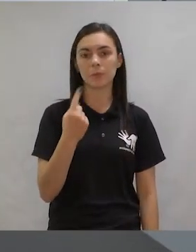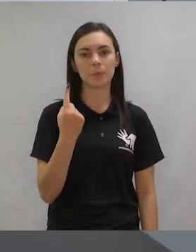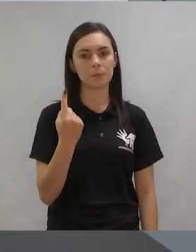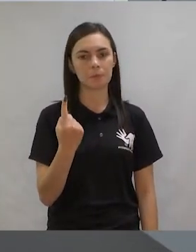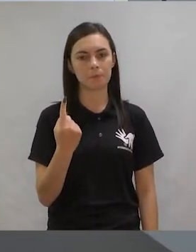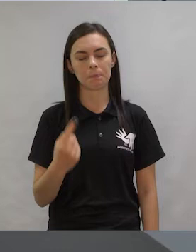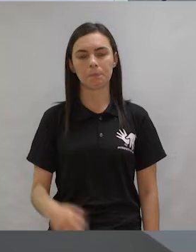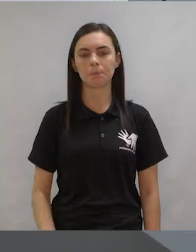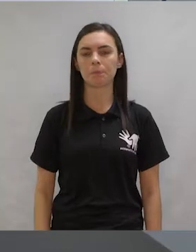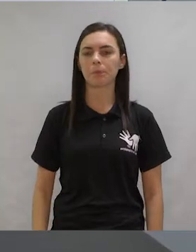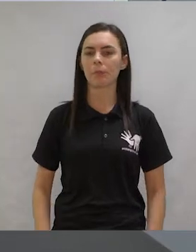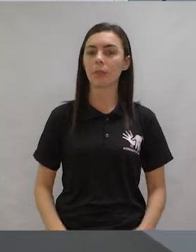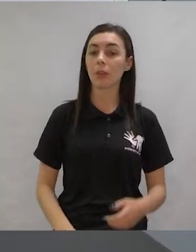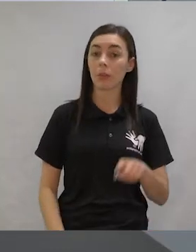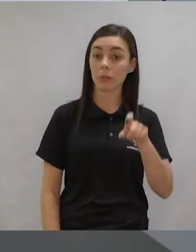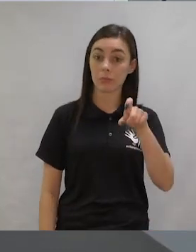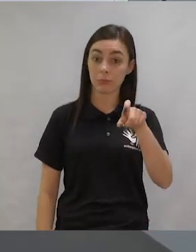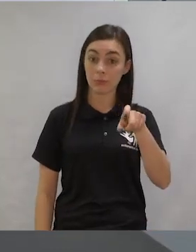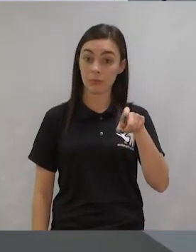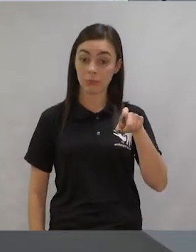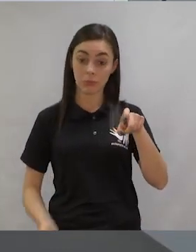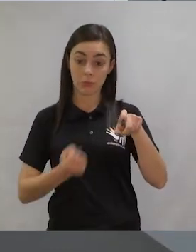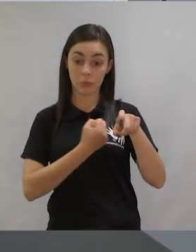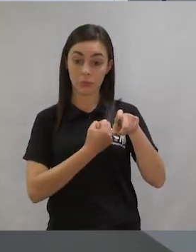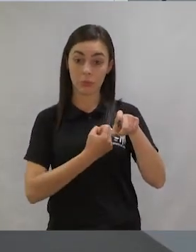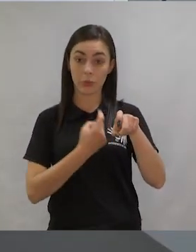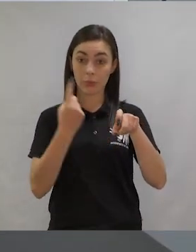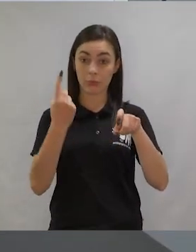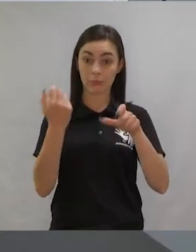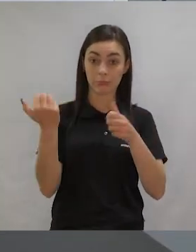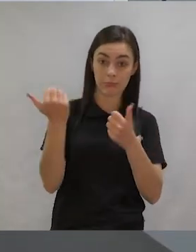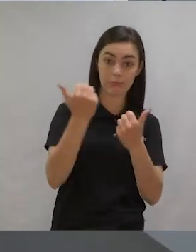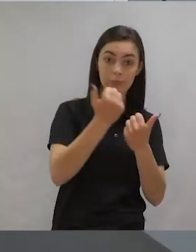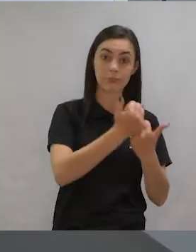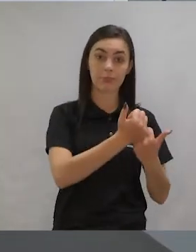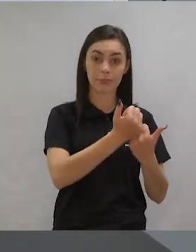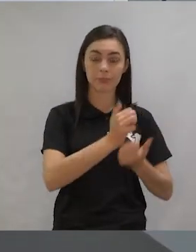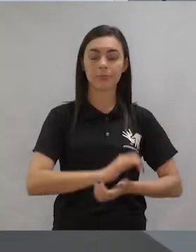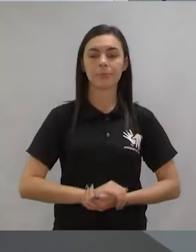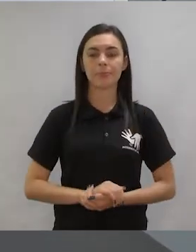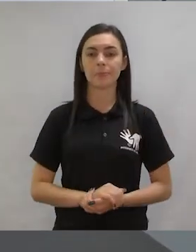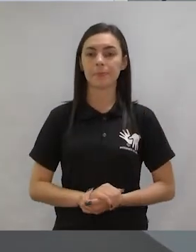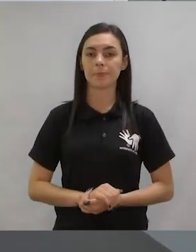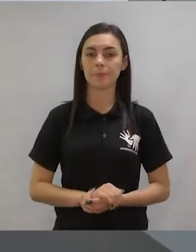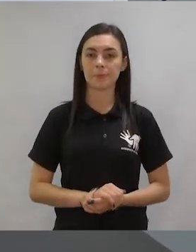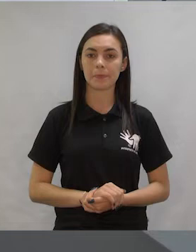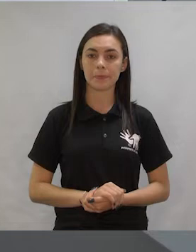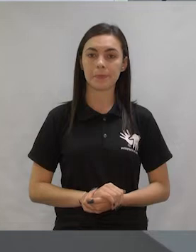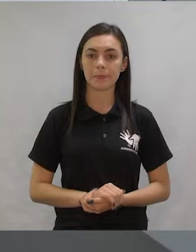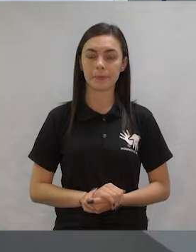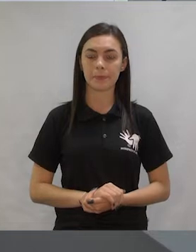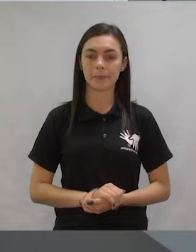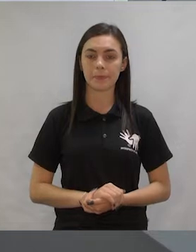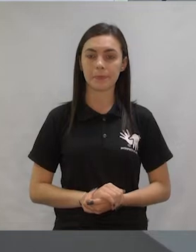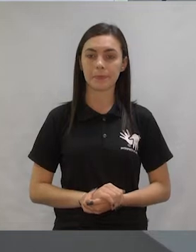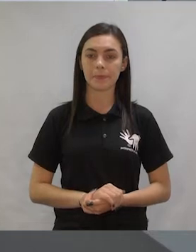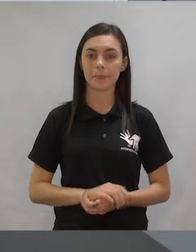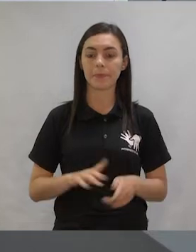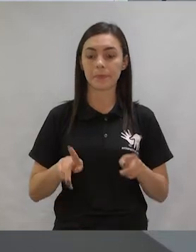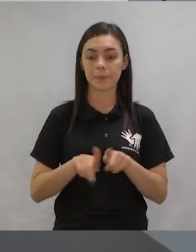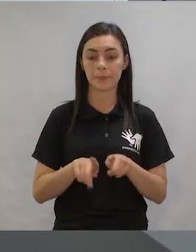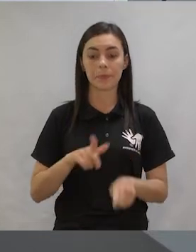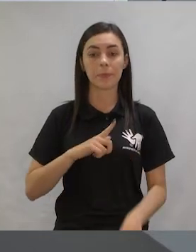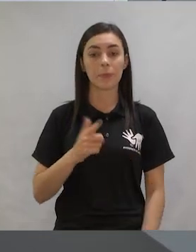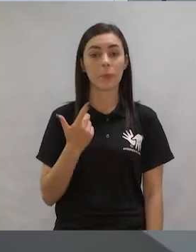1. Então, no lugar do x aqui, eu vou colocar 1. E eu tenho mais